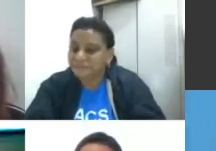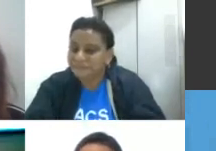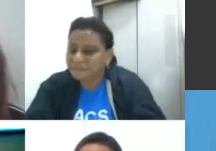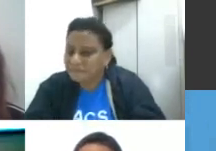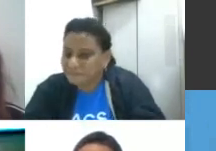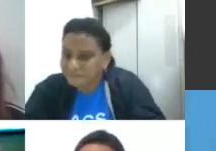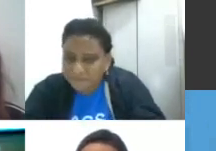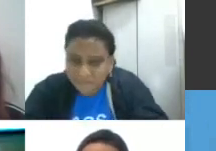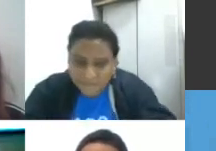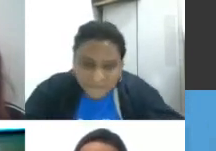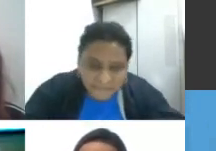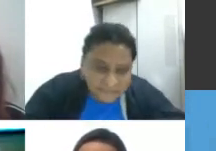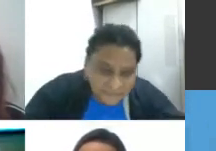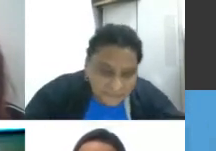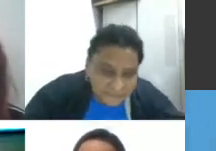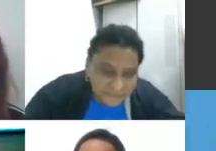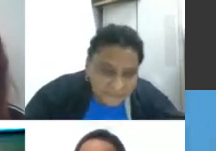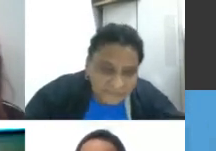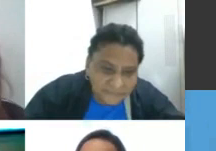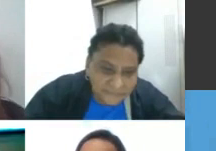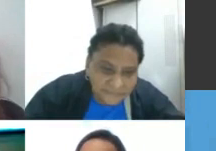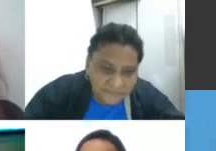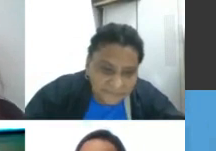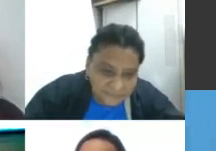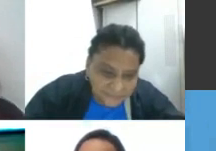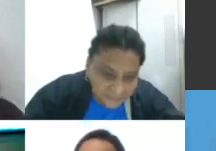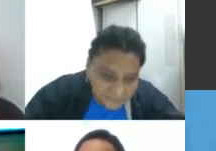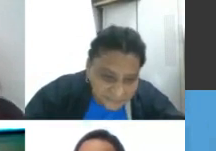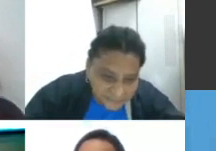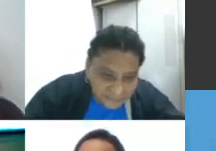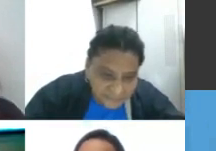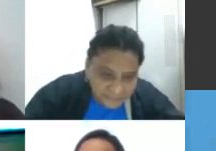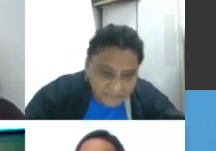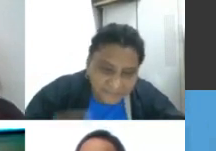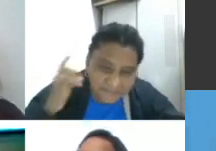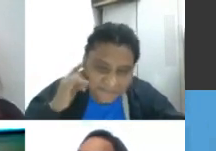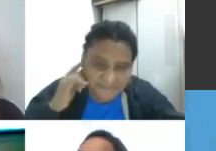já que não estou te ouvindo está ouvindo